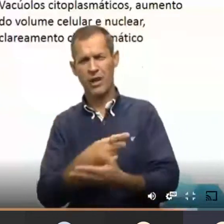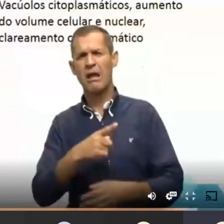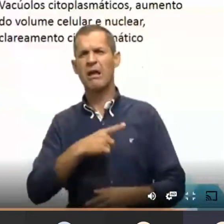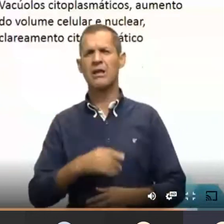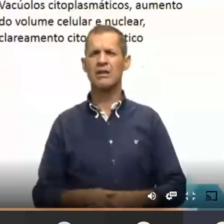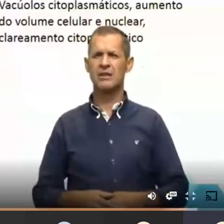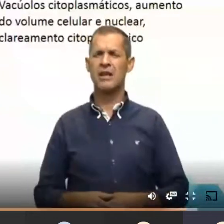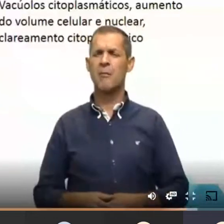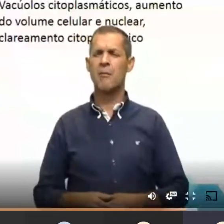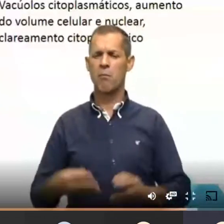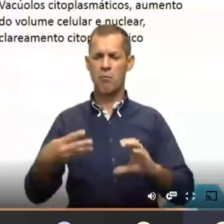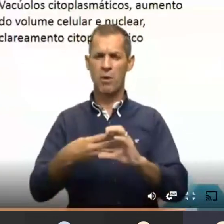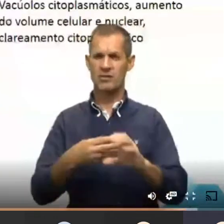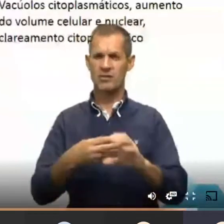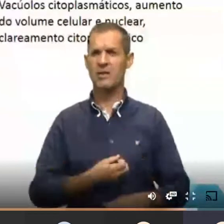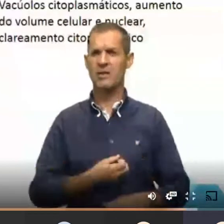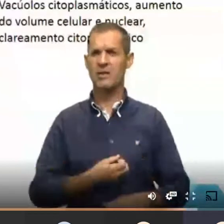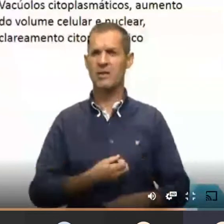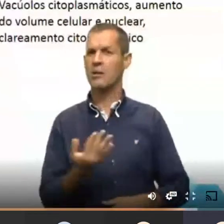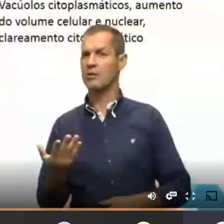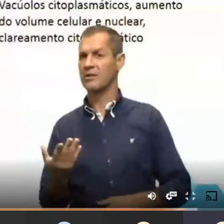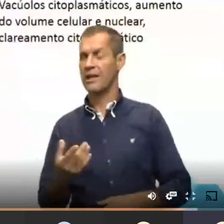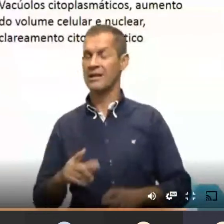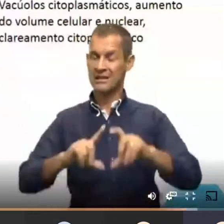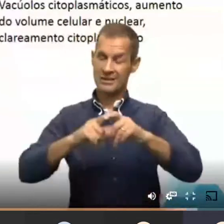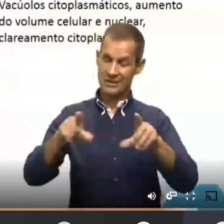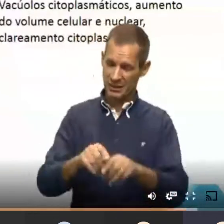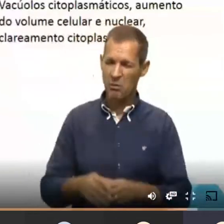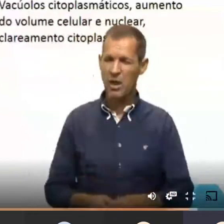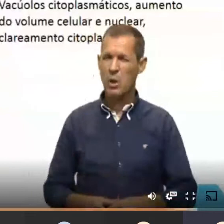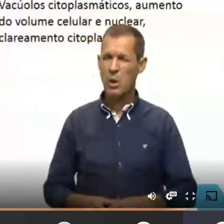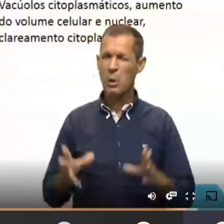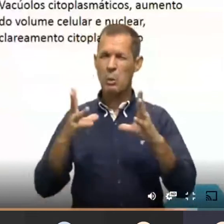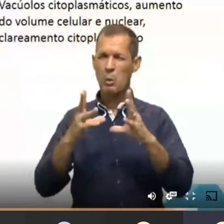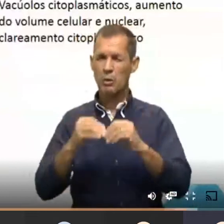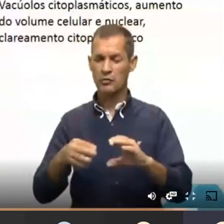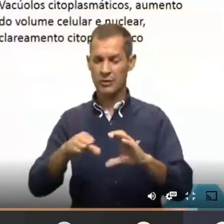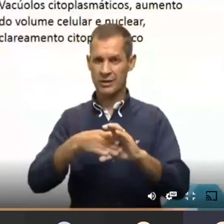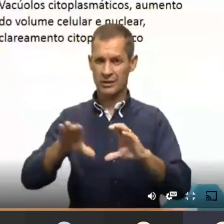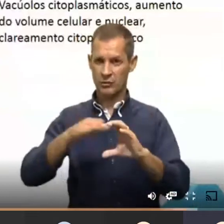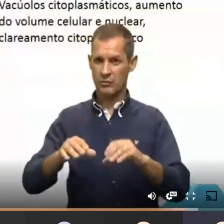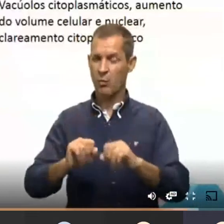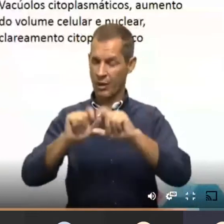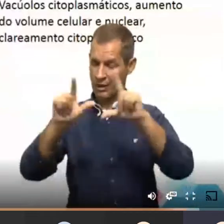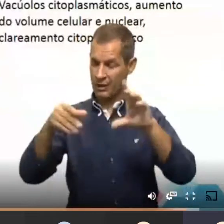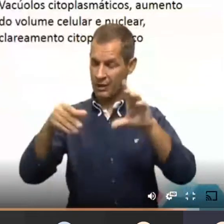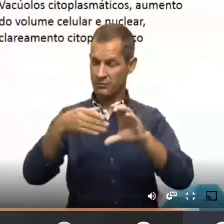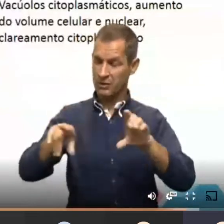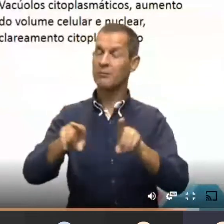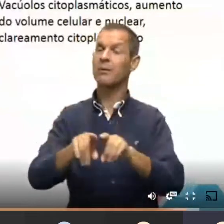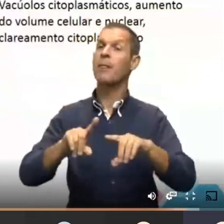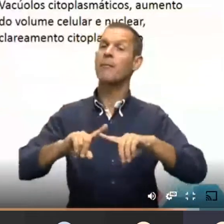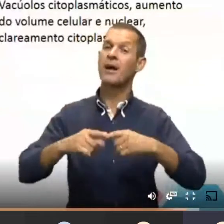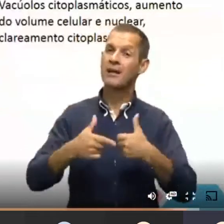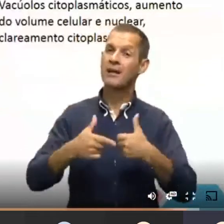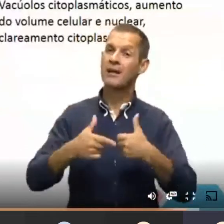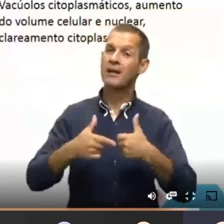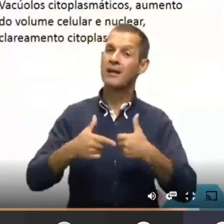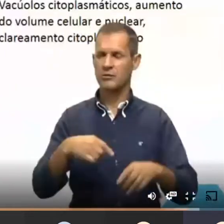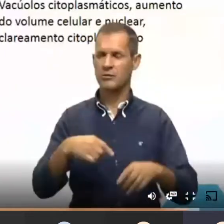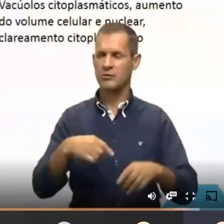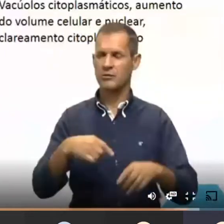um aumento do volume celular e uma turbidez do citoplasma, né? Um clareamento. Nessa